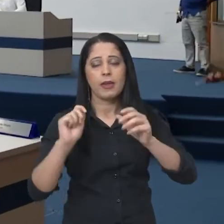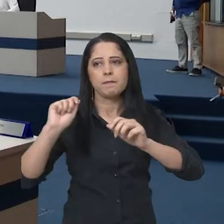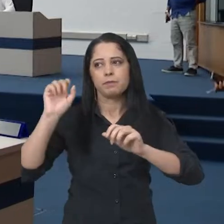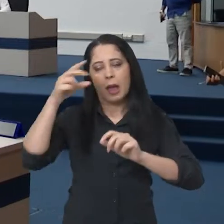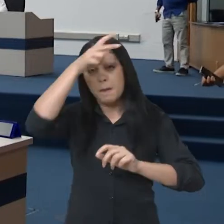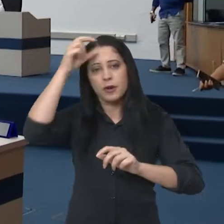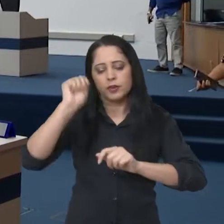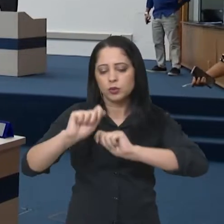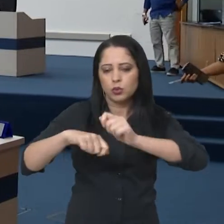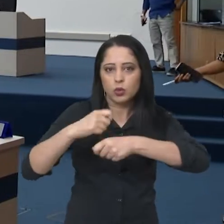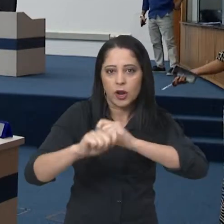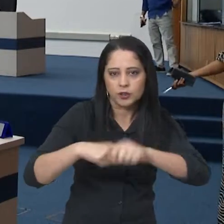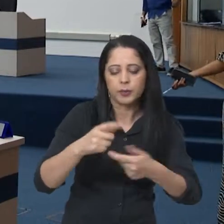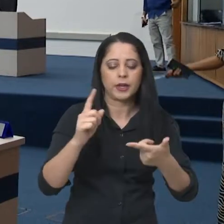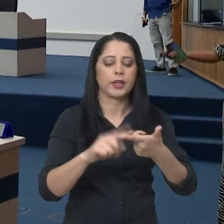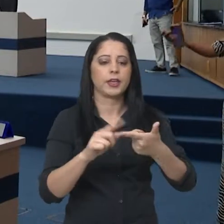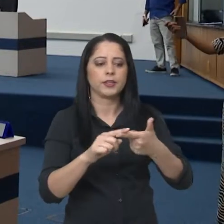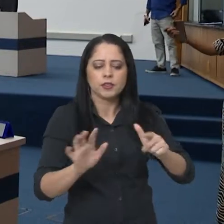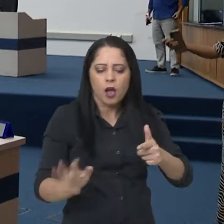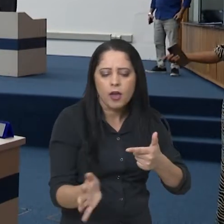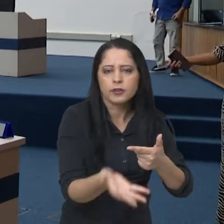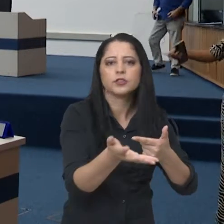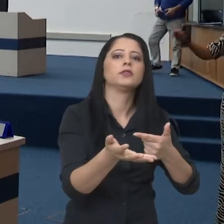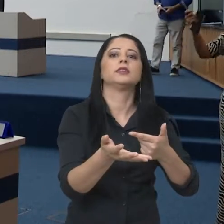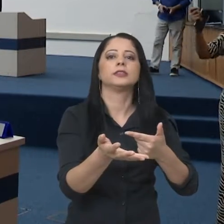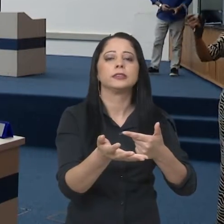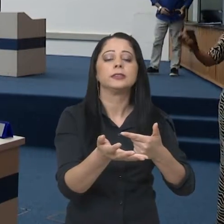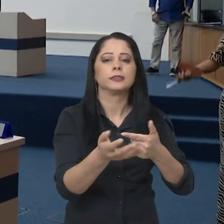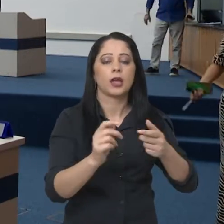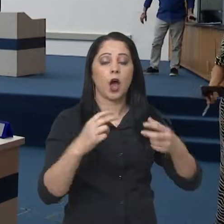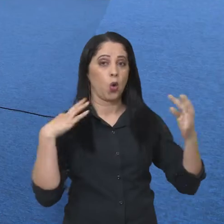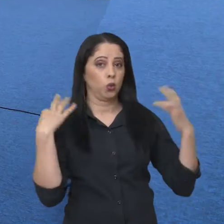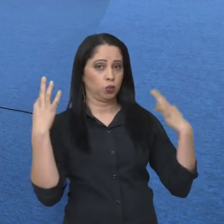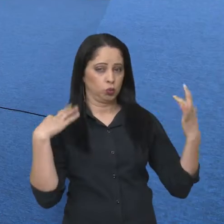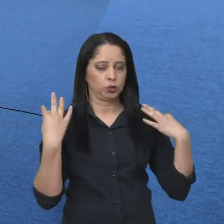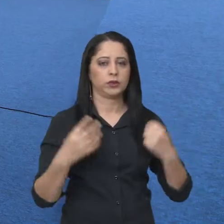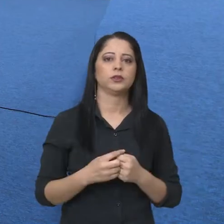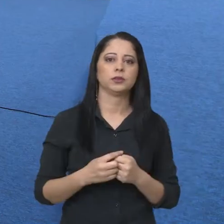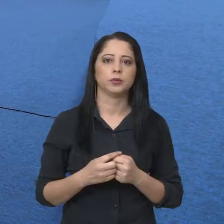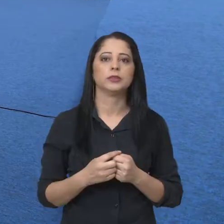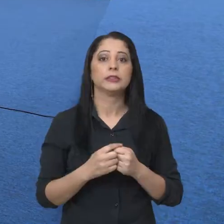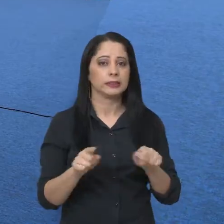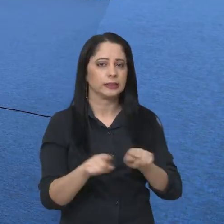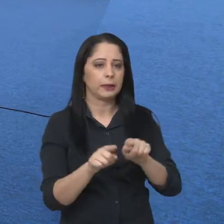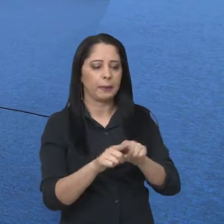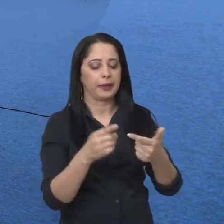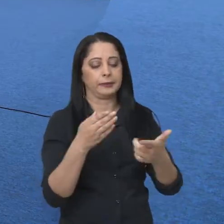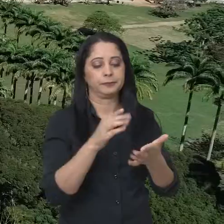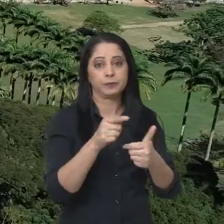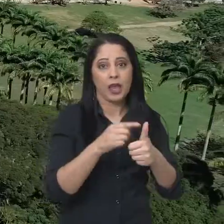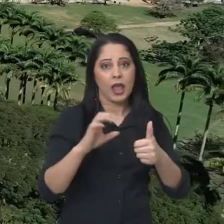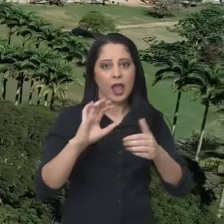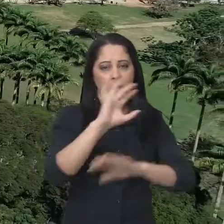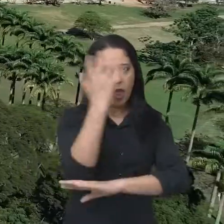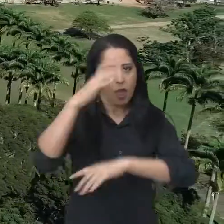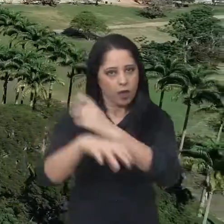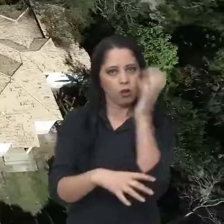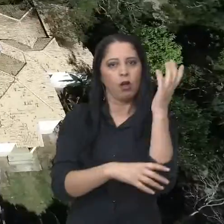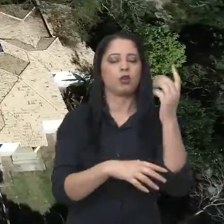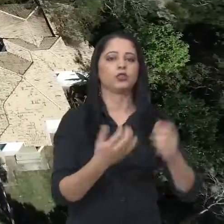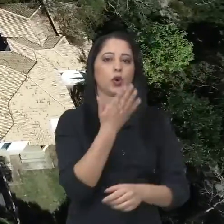no planejamento desenvolvimento estímulo ao setor do Turismo na cidade as diretrizes incluem o fomento a segmentos como turismo